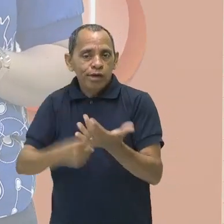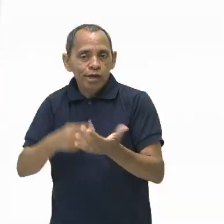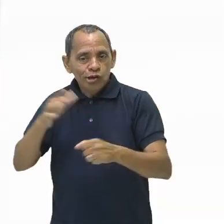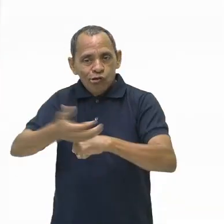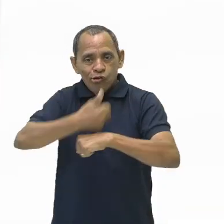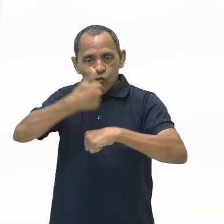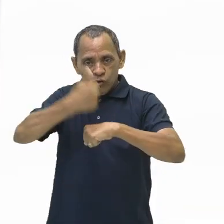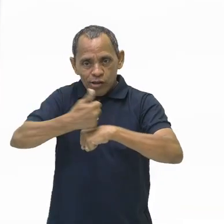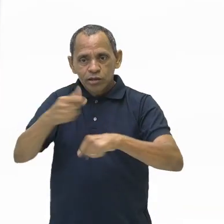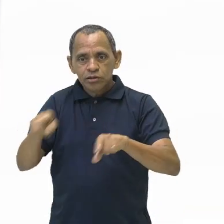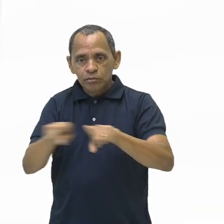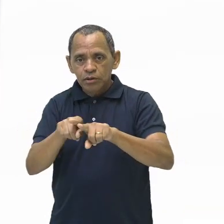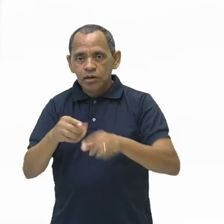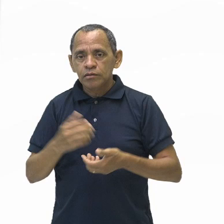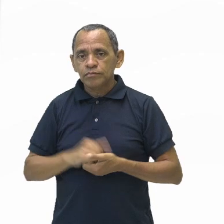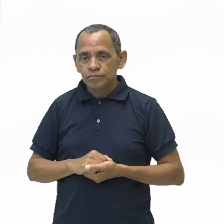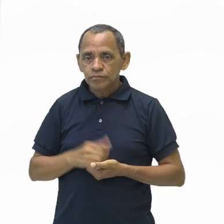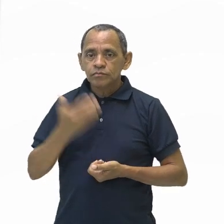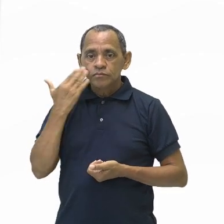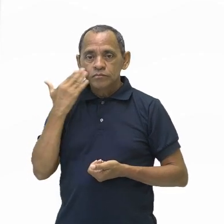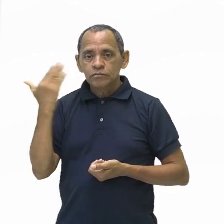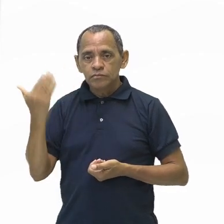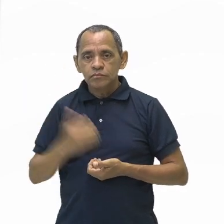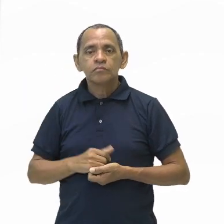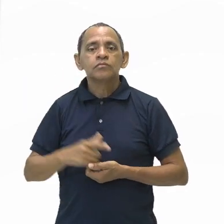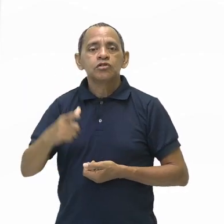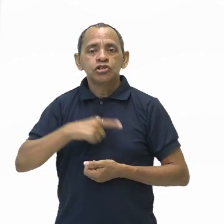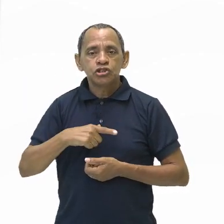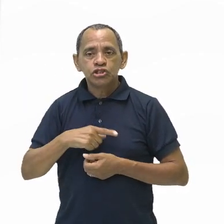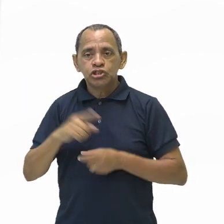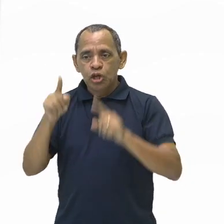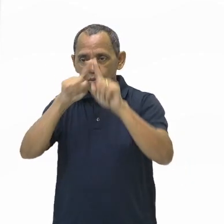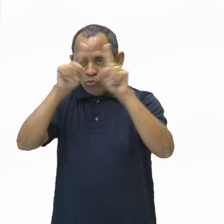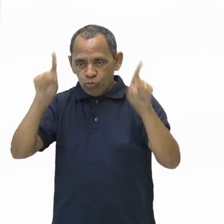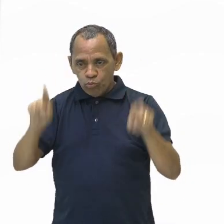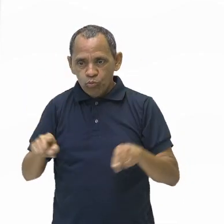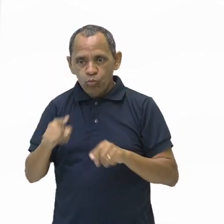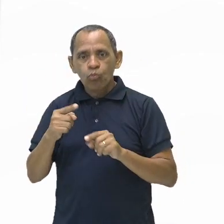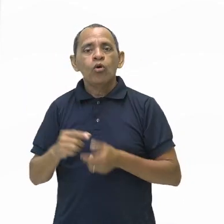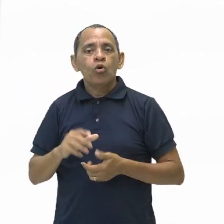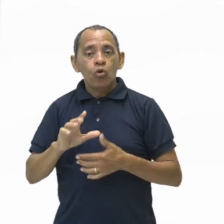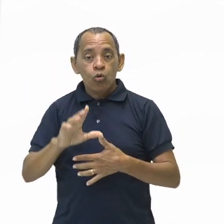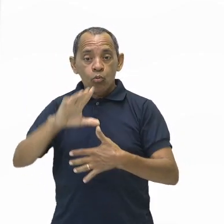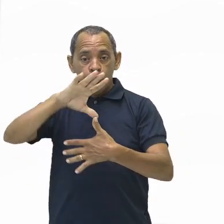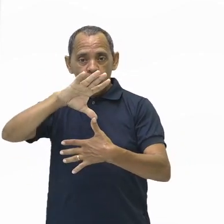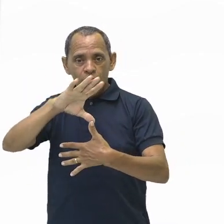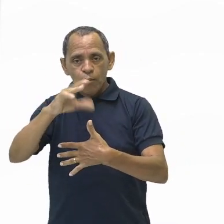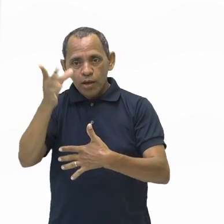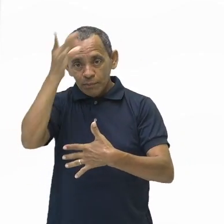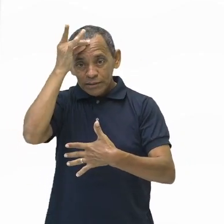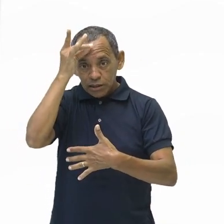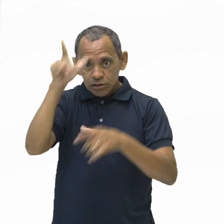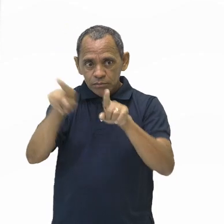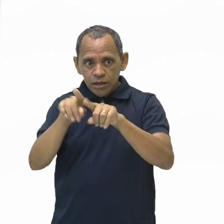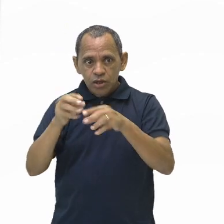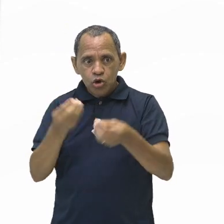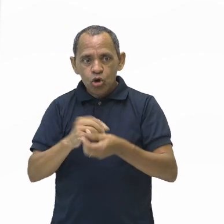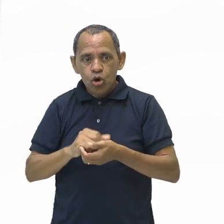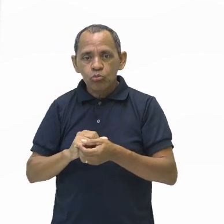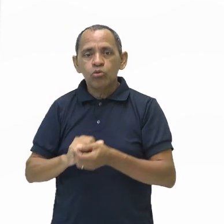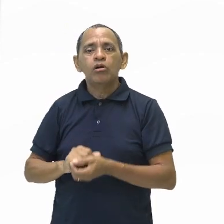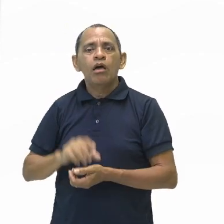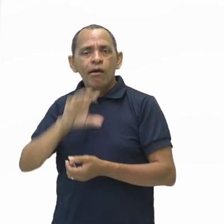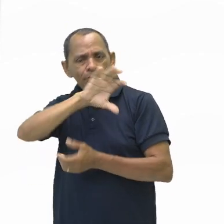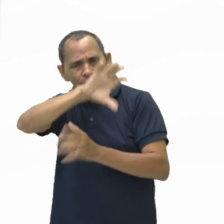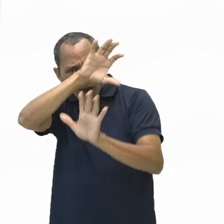Acompanhem comigo. Temos aqui um mapa mental em que nós vamos observar características desse